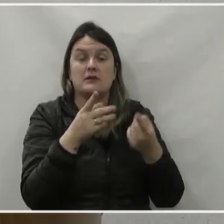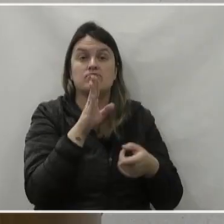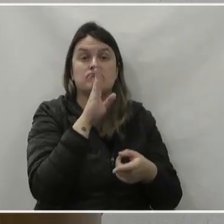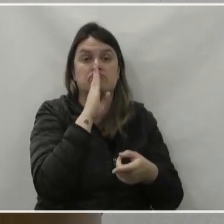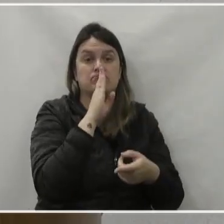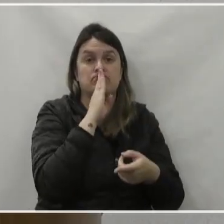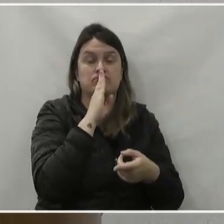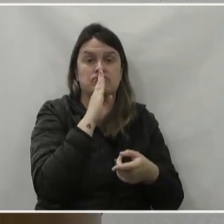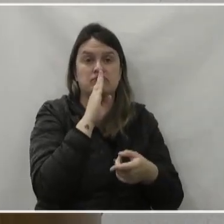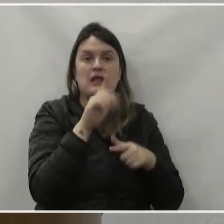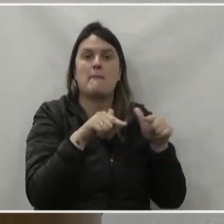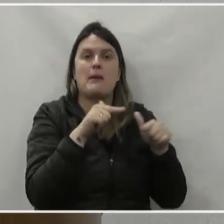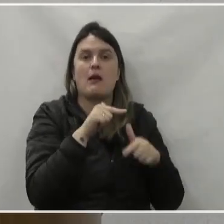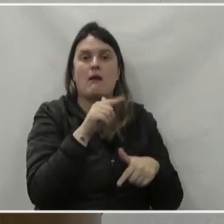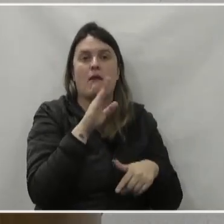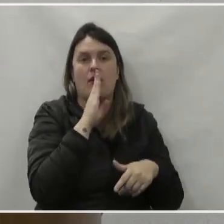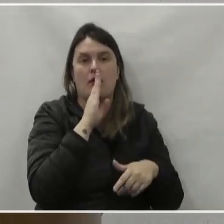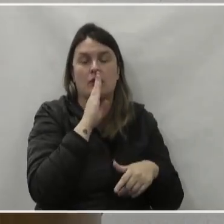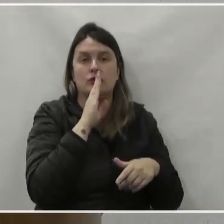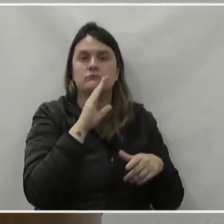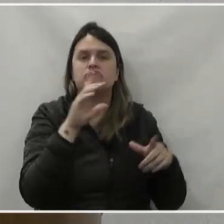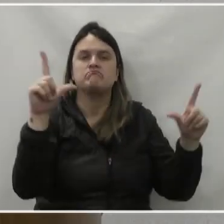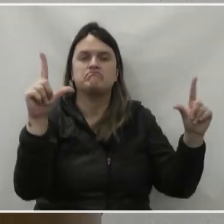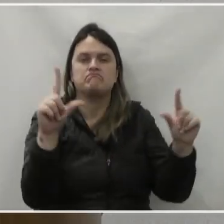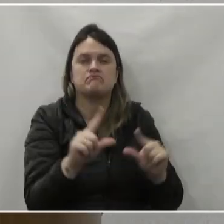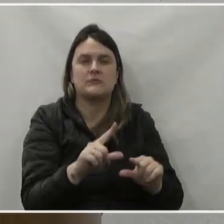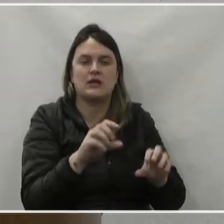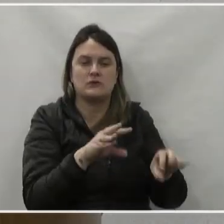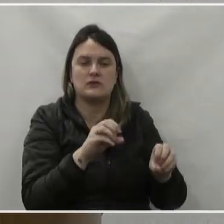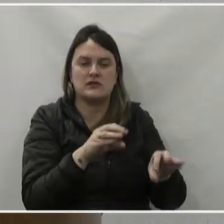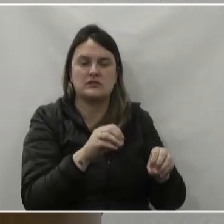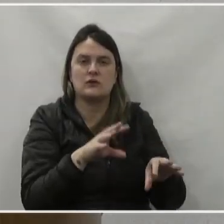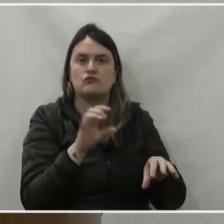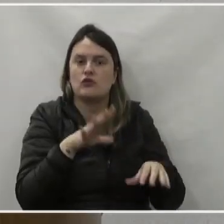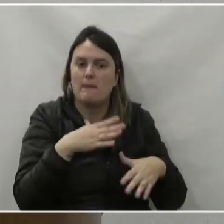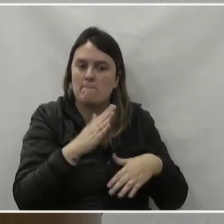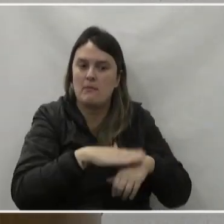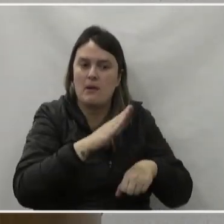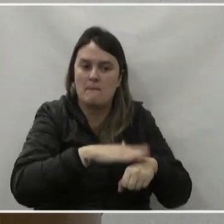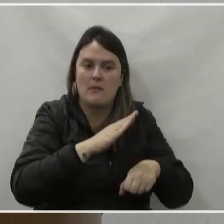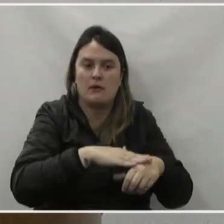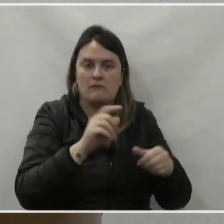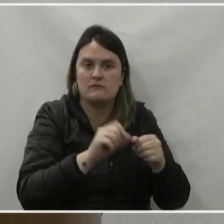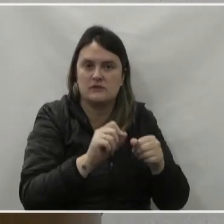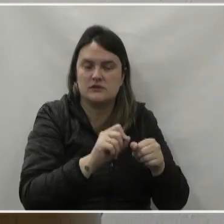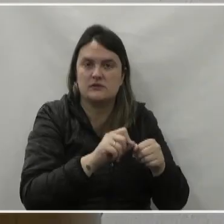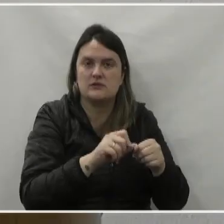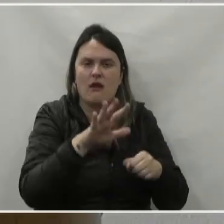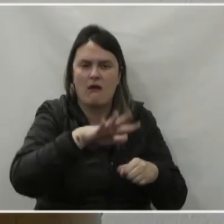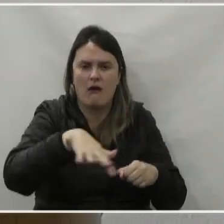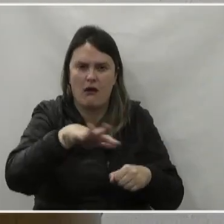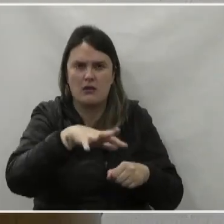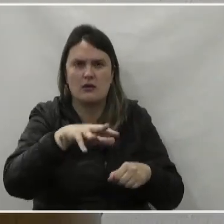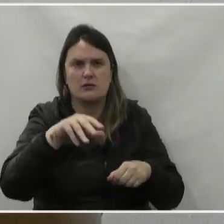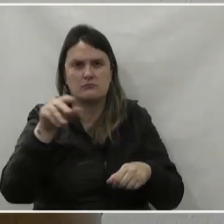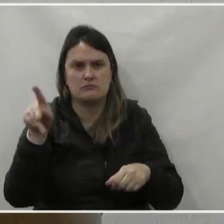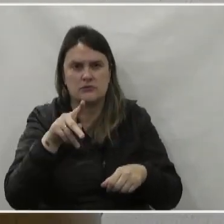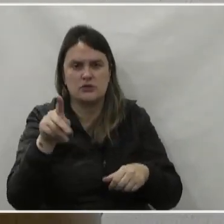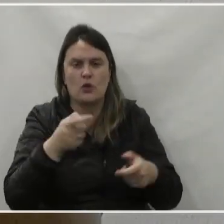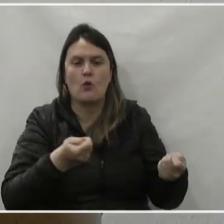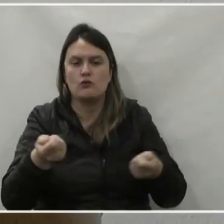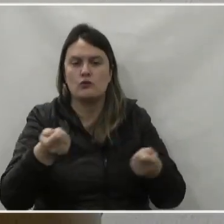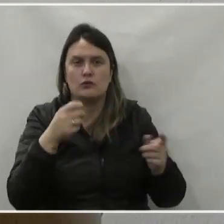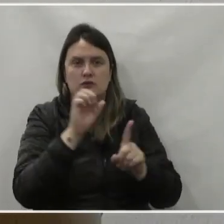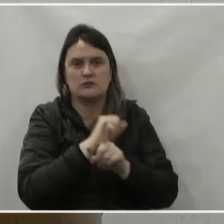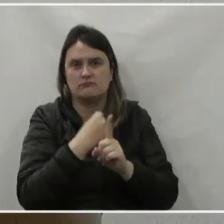silenciosos. Reduz a educação a um braço da produtividade e a docência a um mecanismo de controle